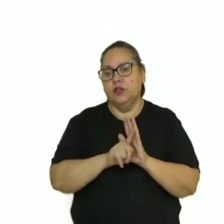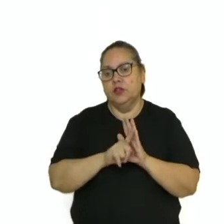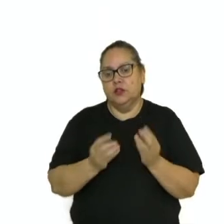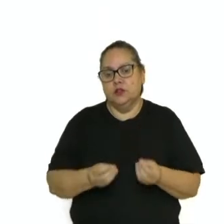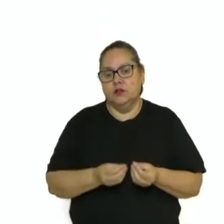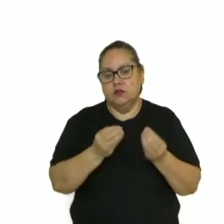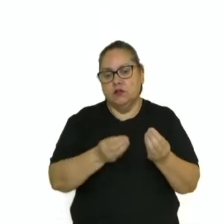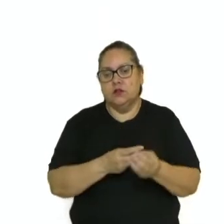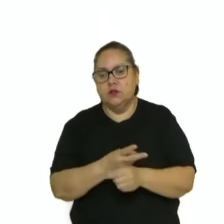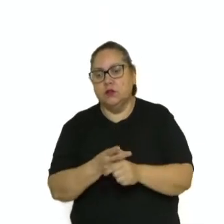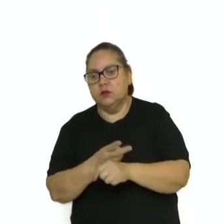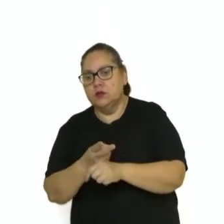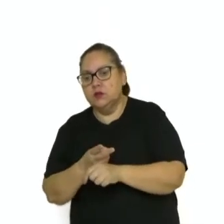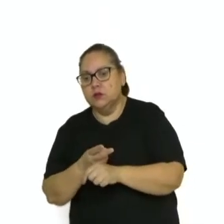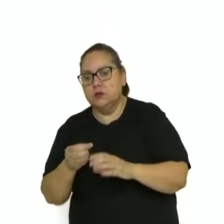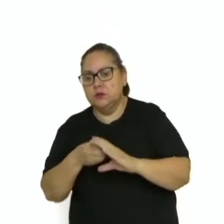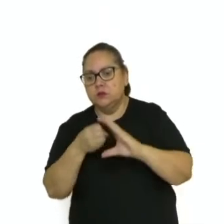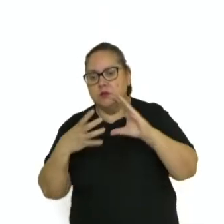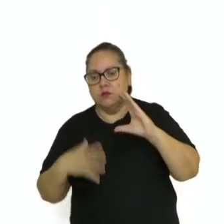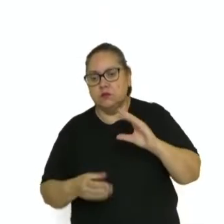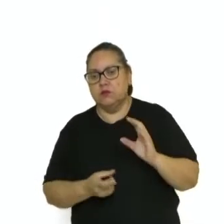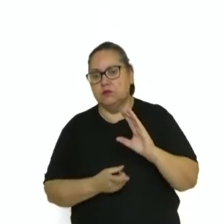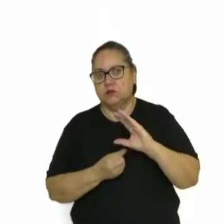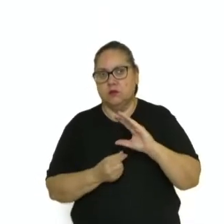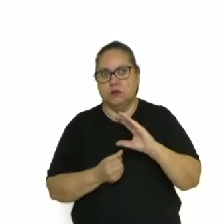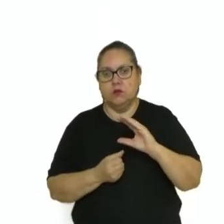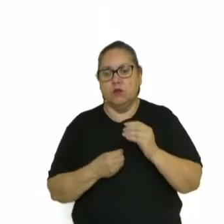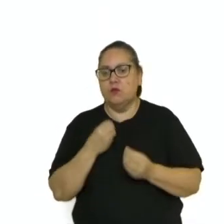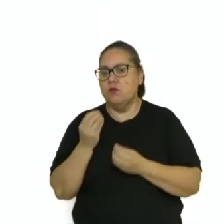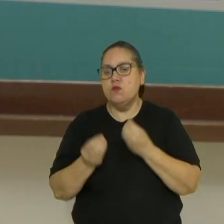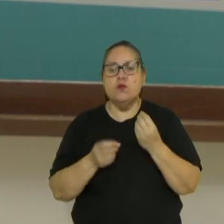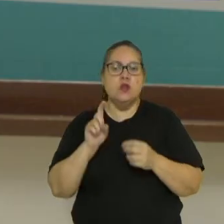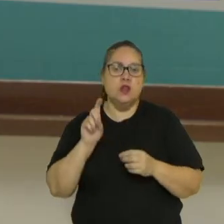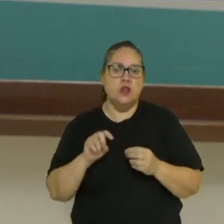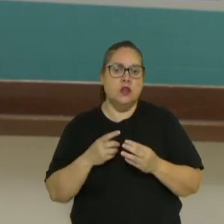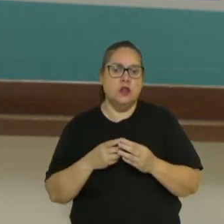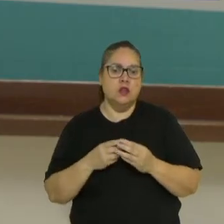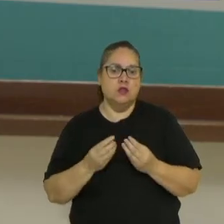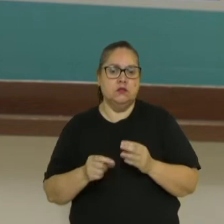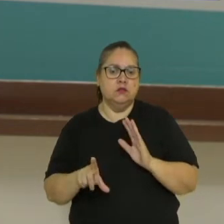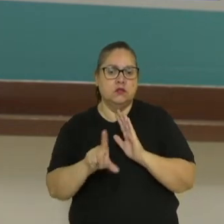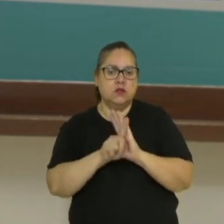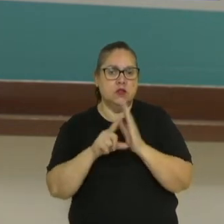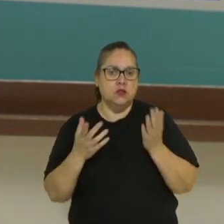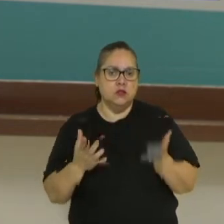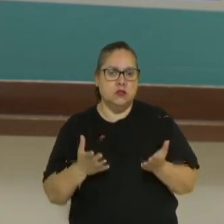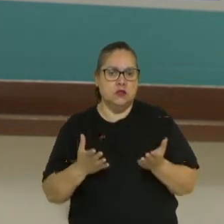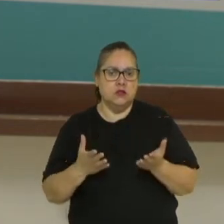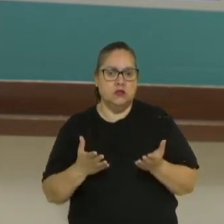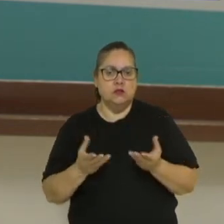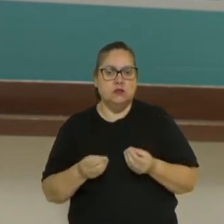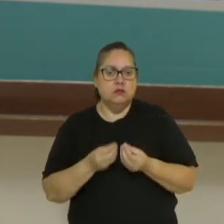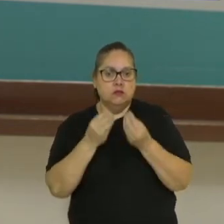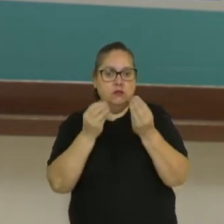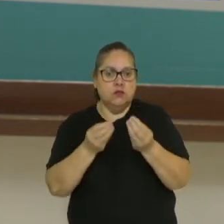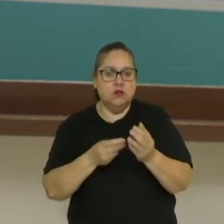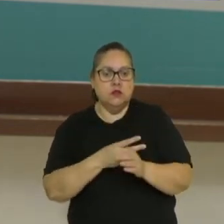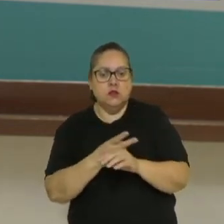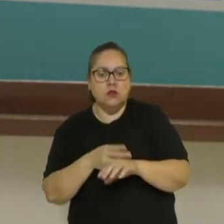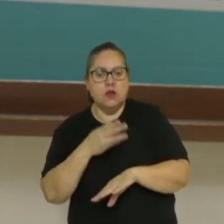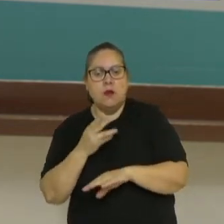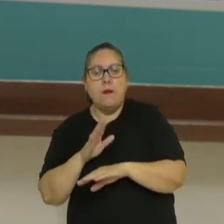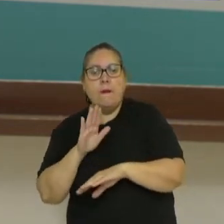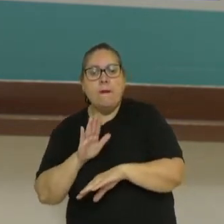da procura é uma das características do capitalismo. Como funciona essa lei da oferta e da procura? Basicamente, quanto